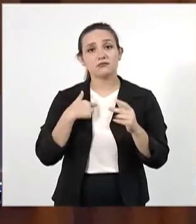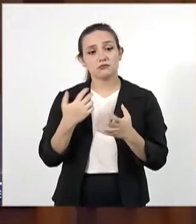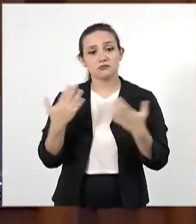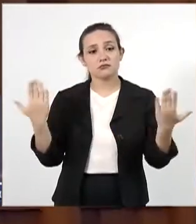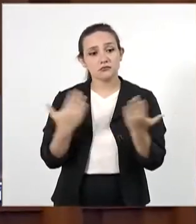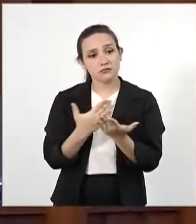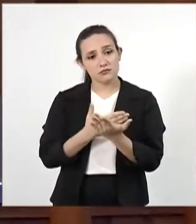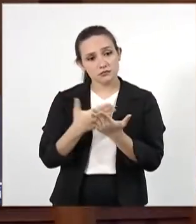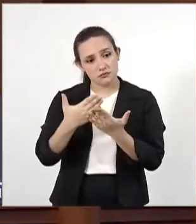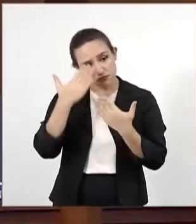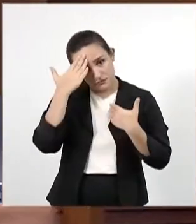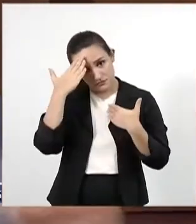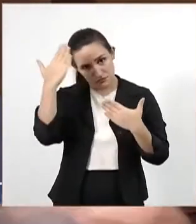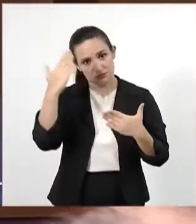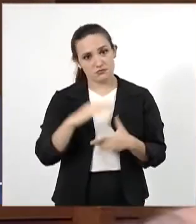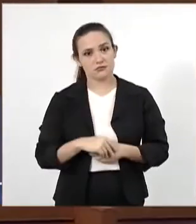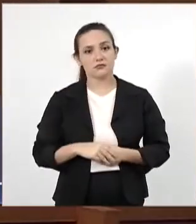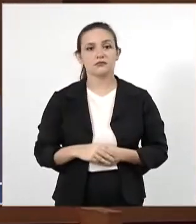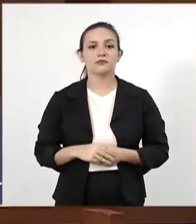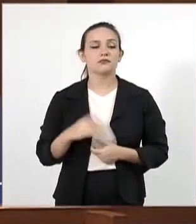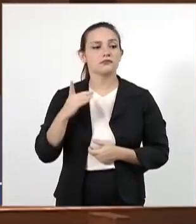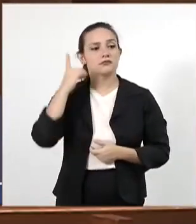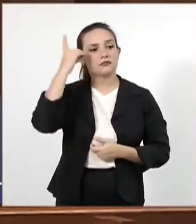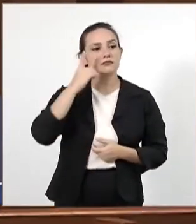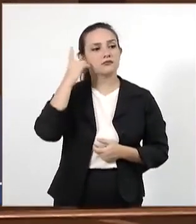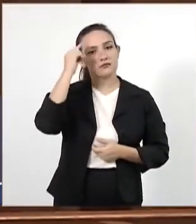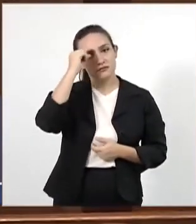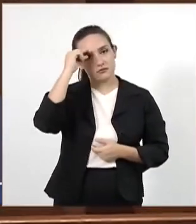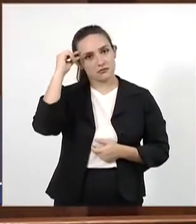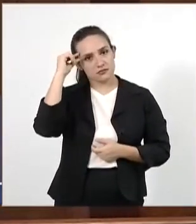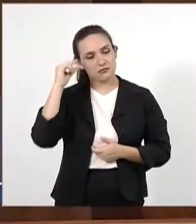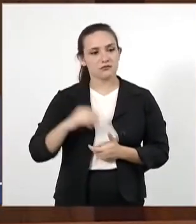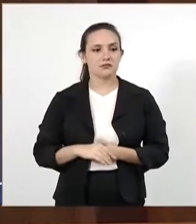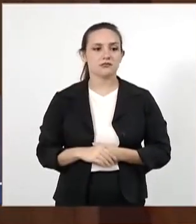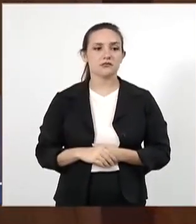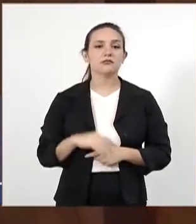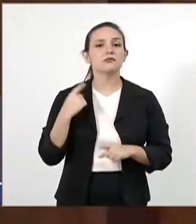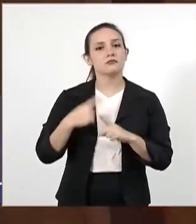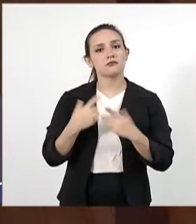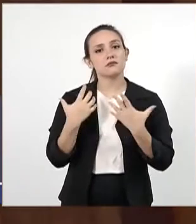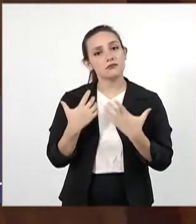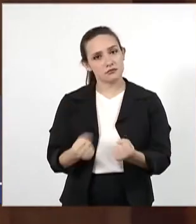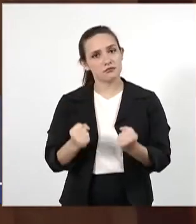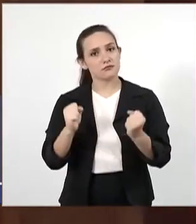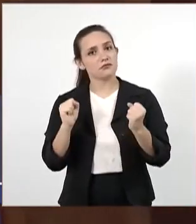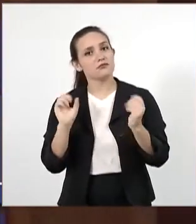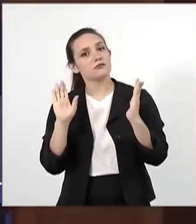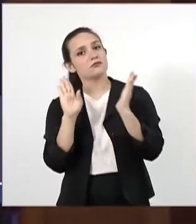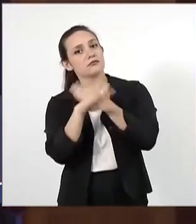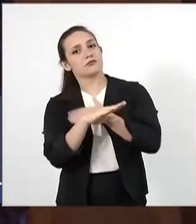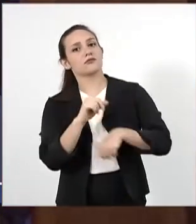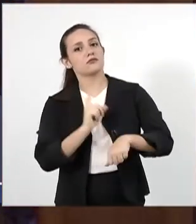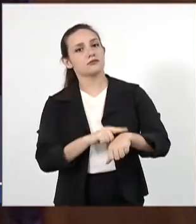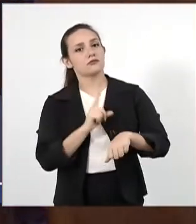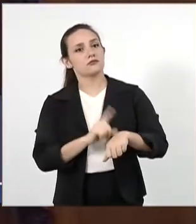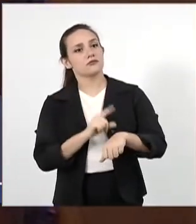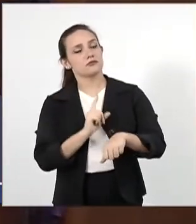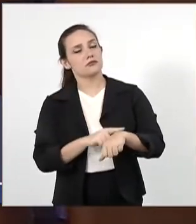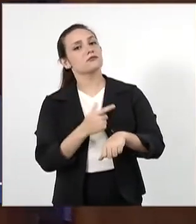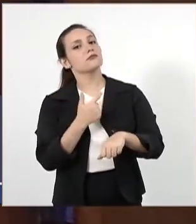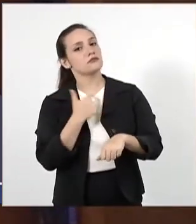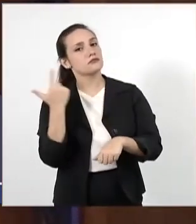colega, deputado Herculano Borges, pela inversão do tempo e possibilitar que